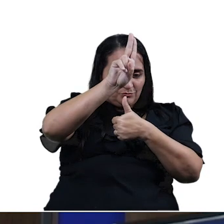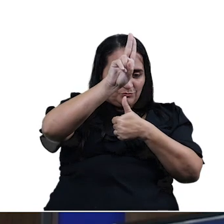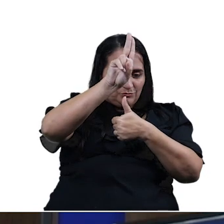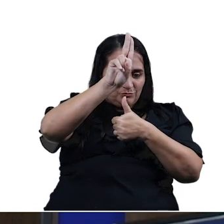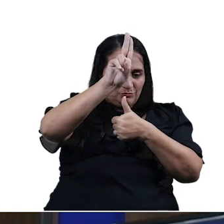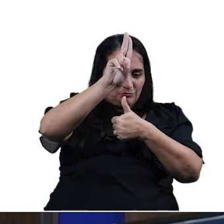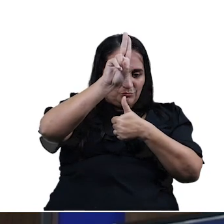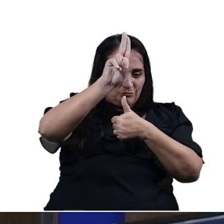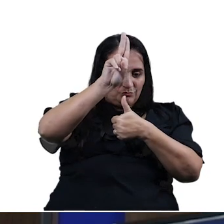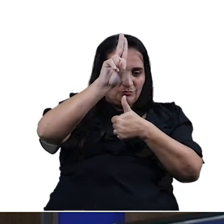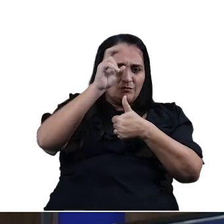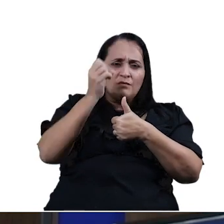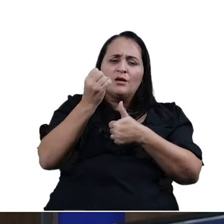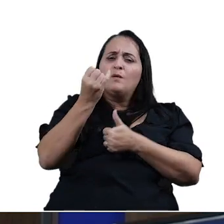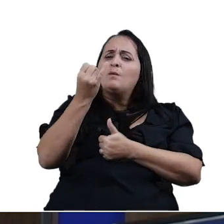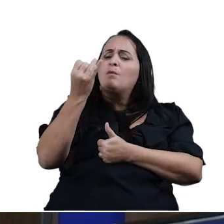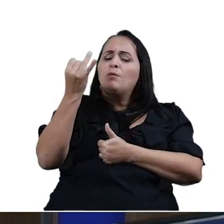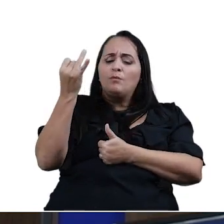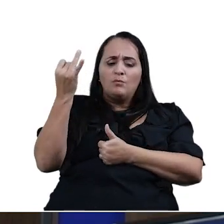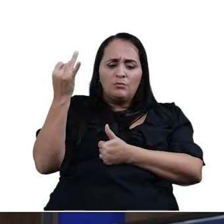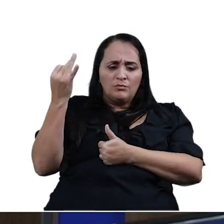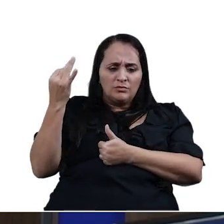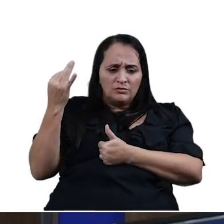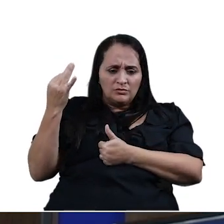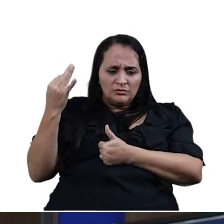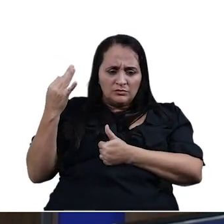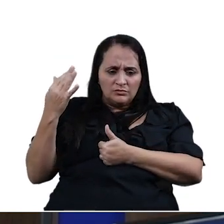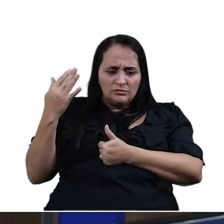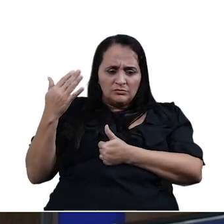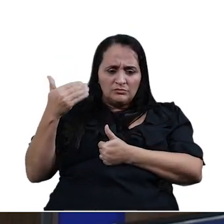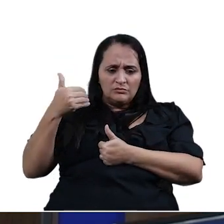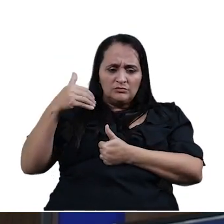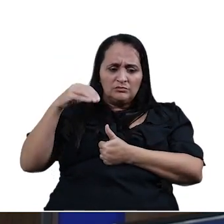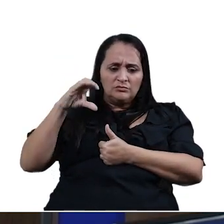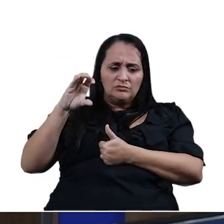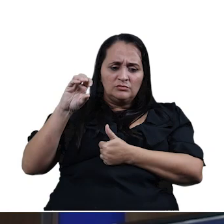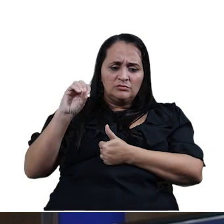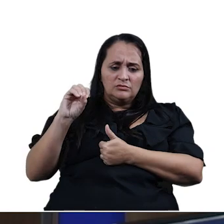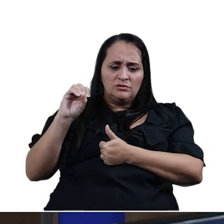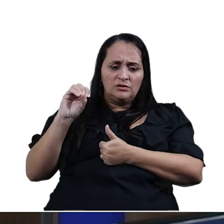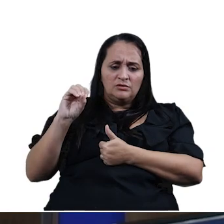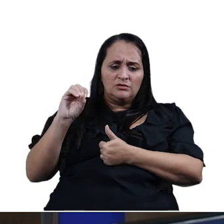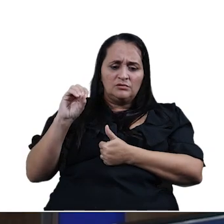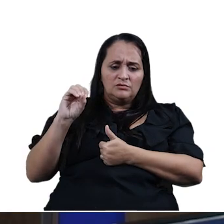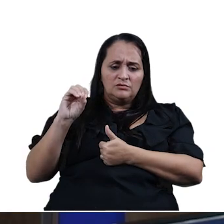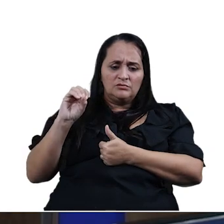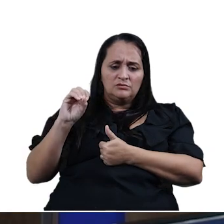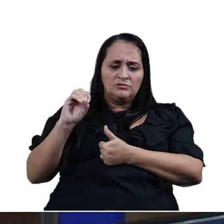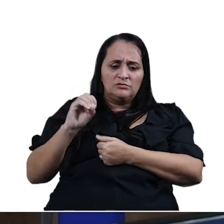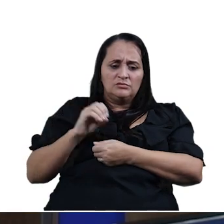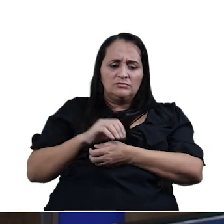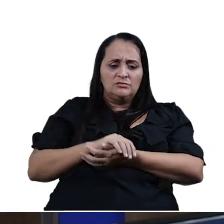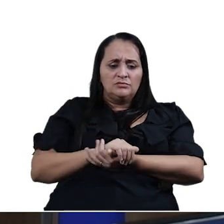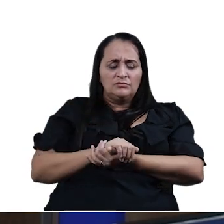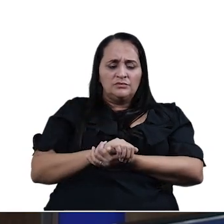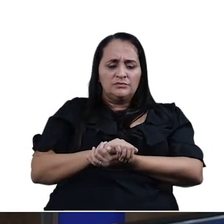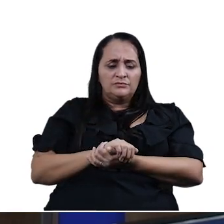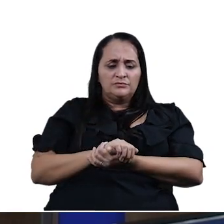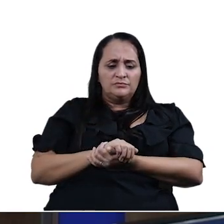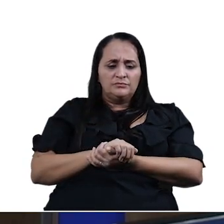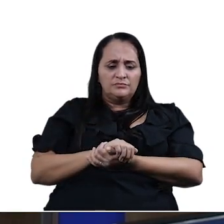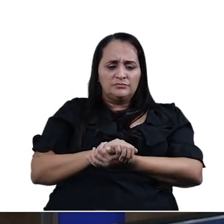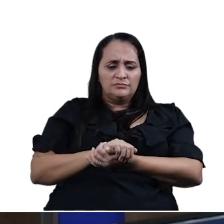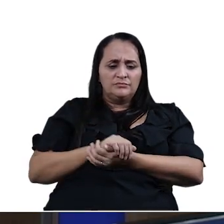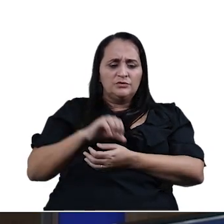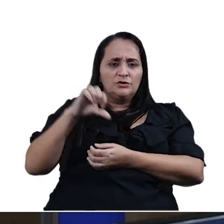9, 1, 2, 3, 4, 5, 6, 7, 8, 9. 9. Ó, 1, 2, 3, 4, 5, 6, 7,